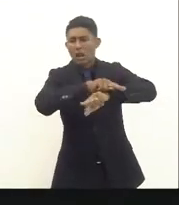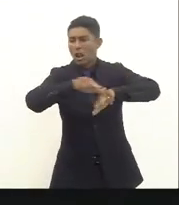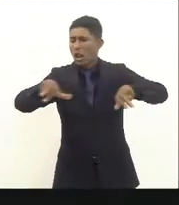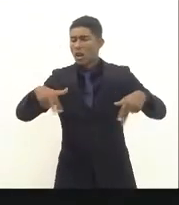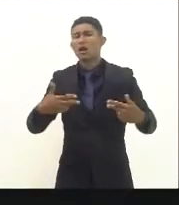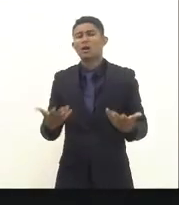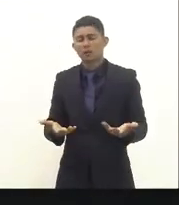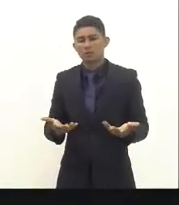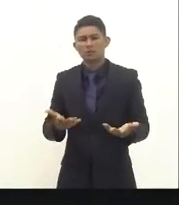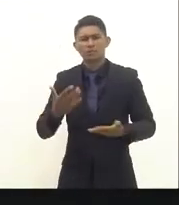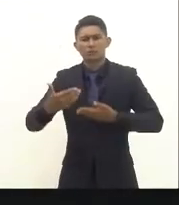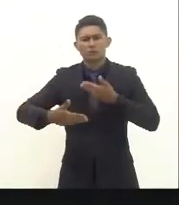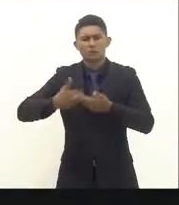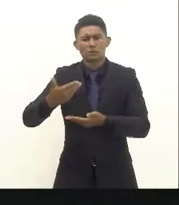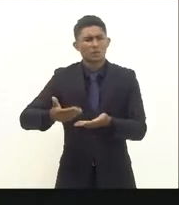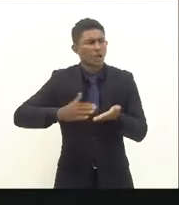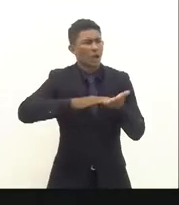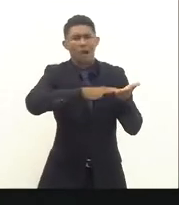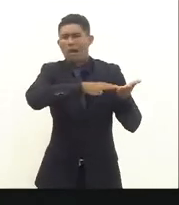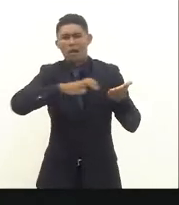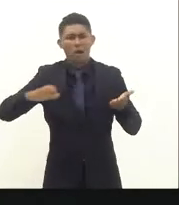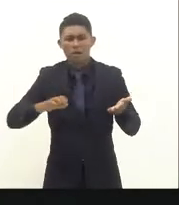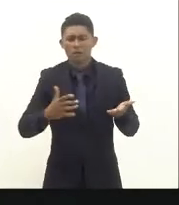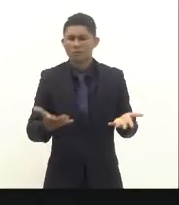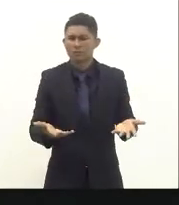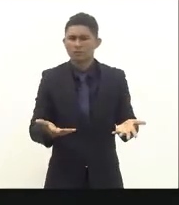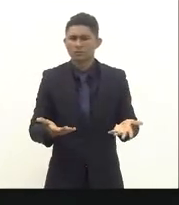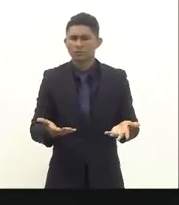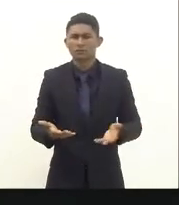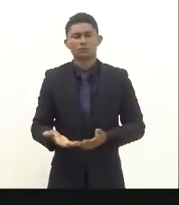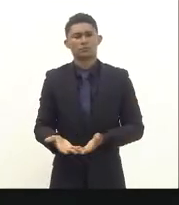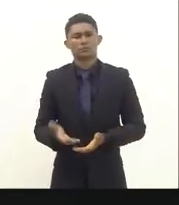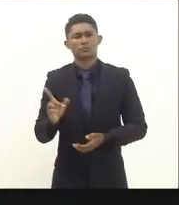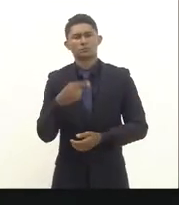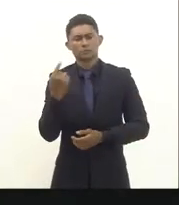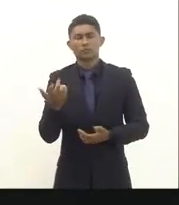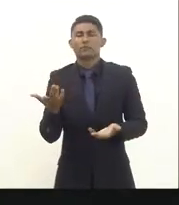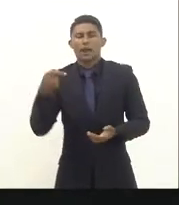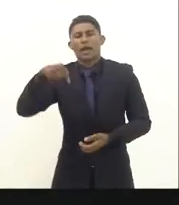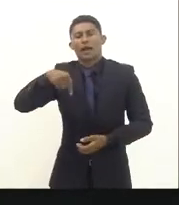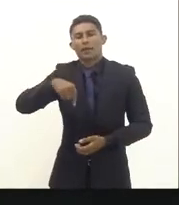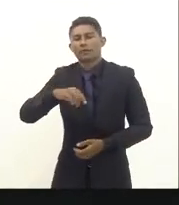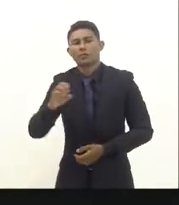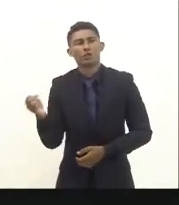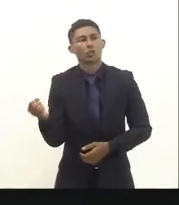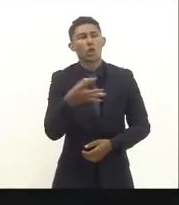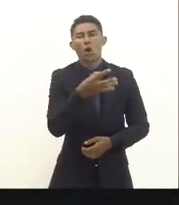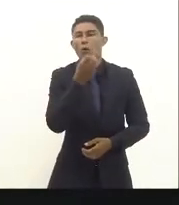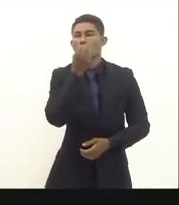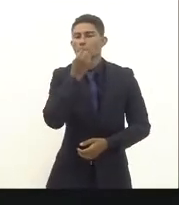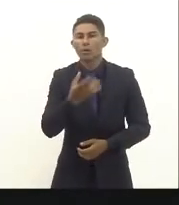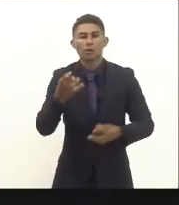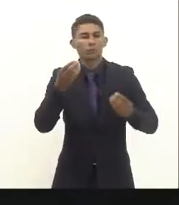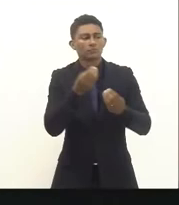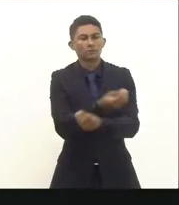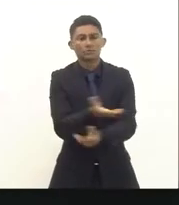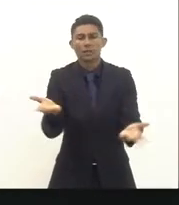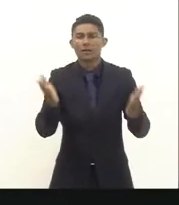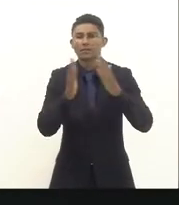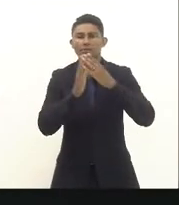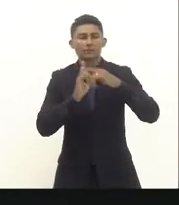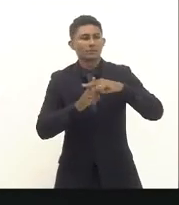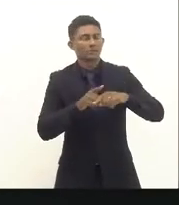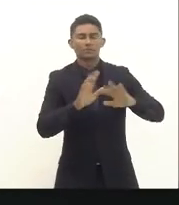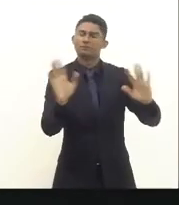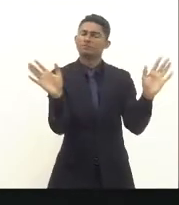É bom deixar claro que não se está trazendo nada de novo de benefício para os templos religiosos